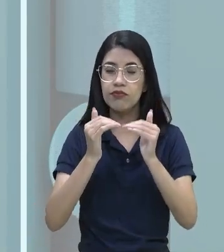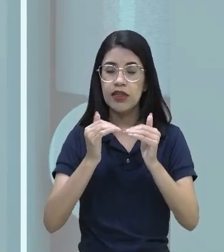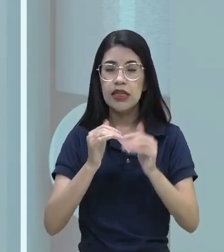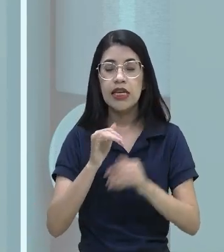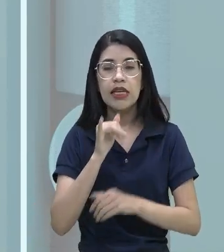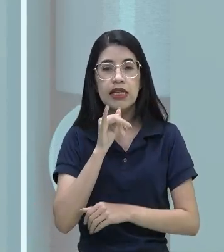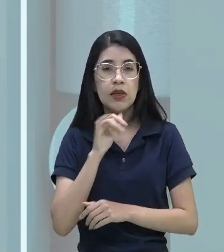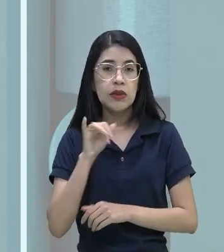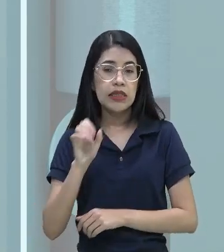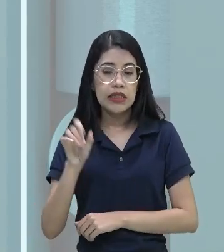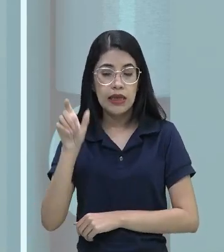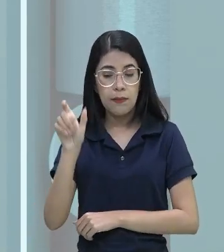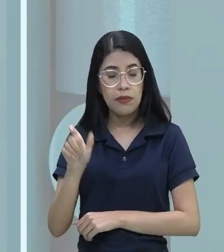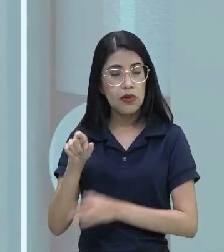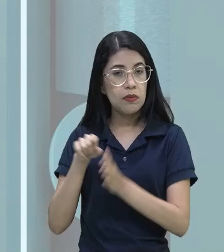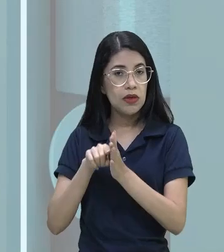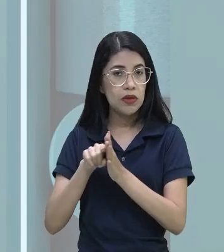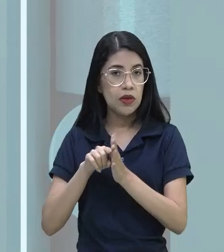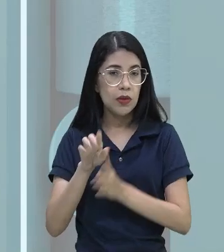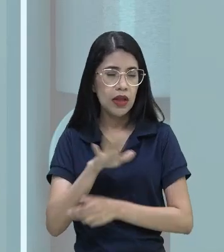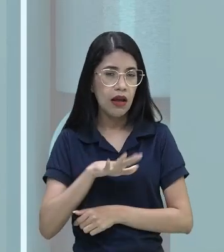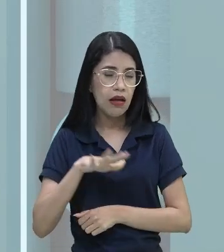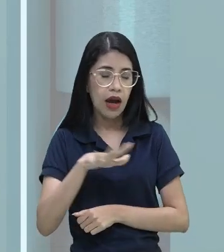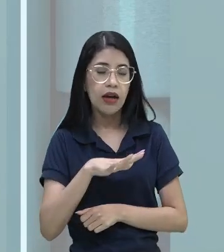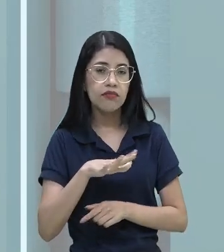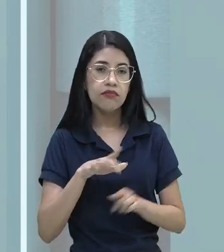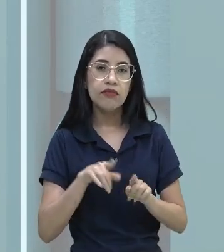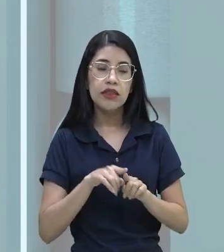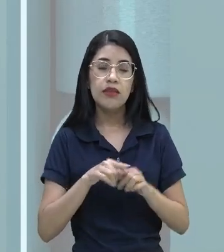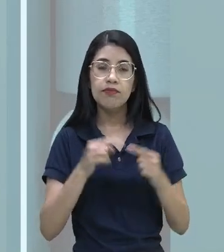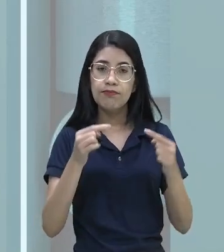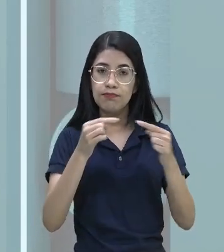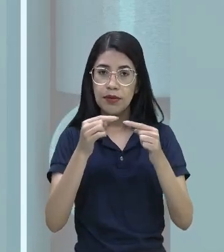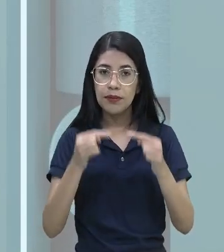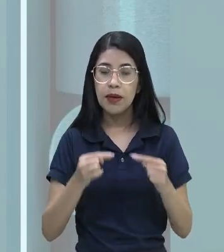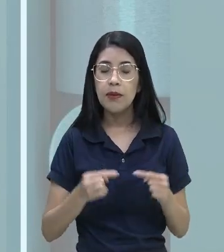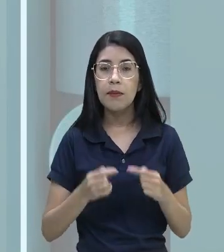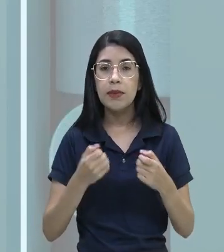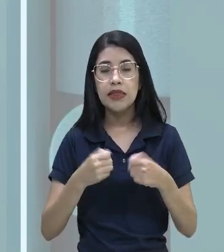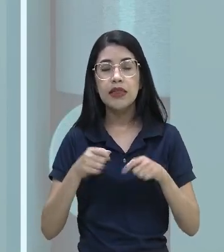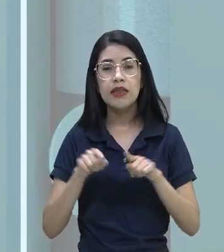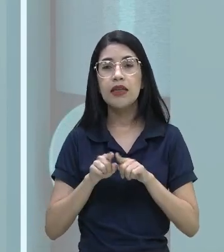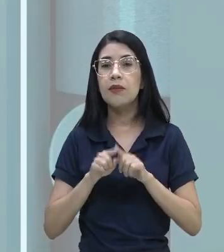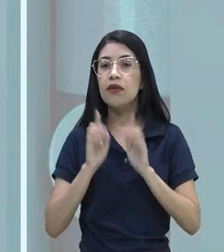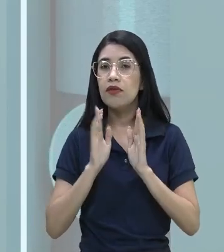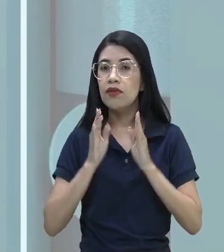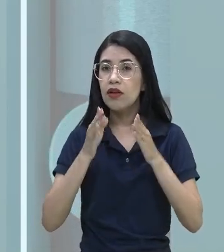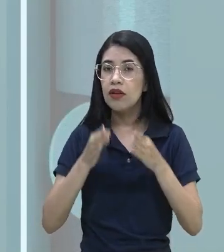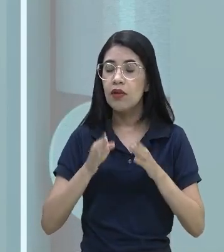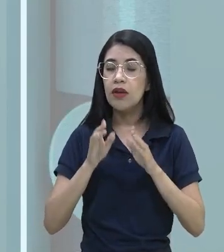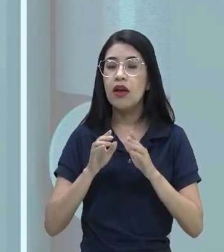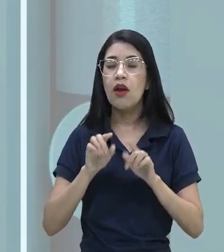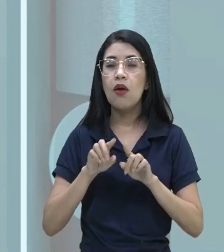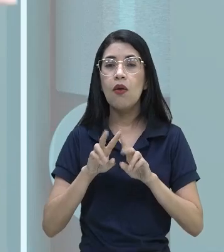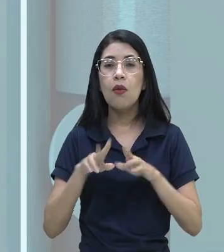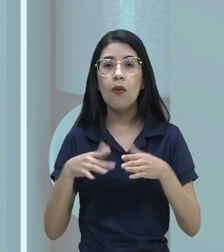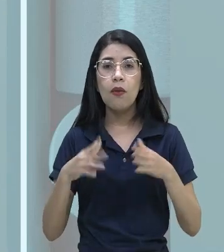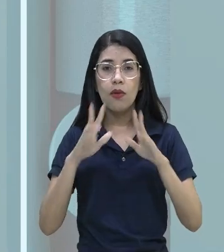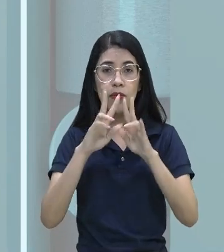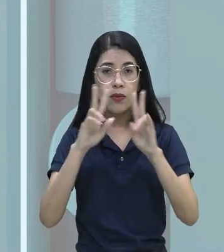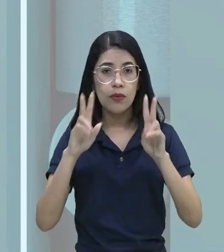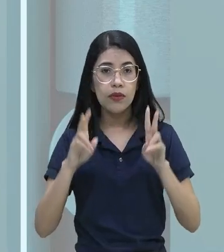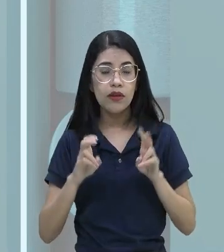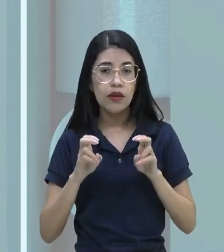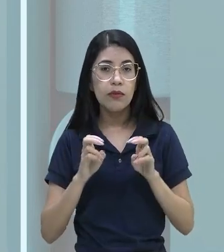pesquisador da área e assim por diante. Então vejam que essa questão da autoridade, nós temos que observar também a natureza do tema. E